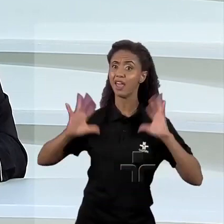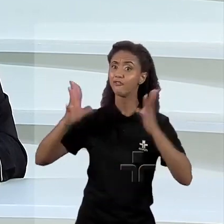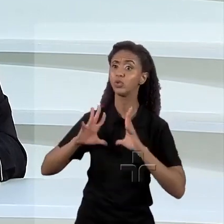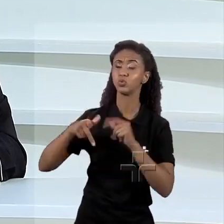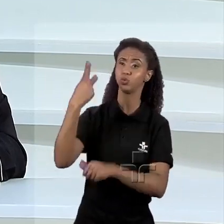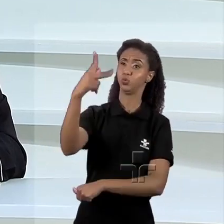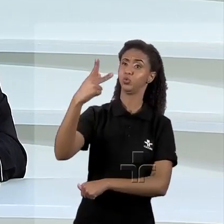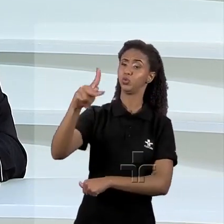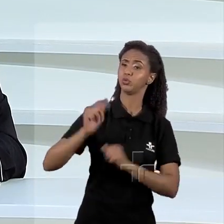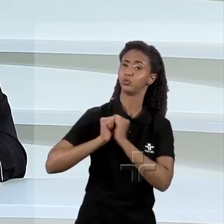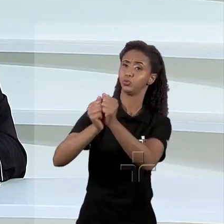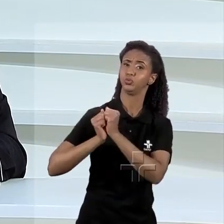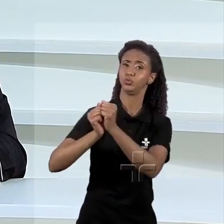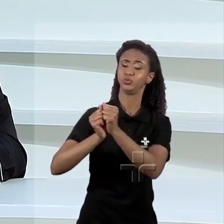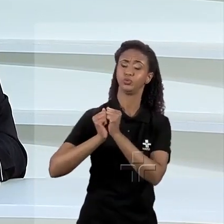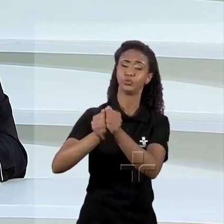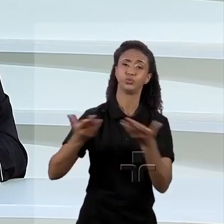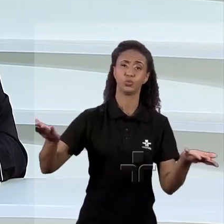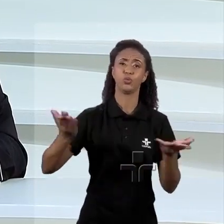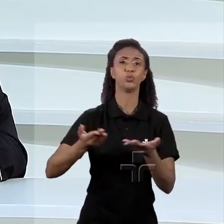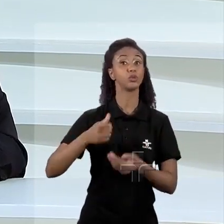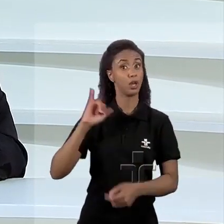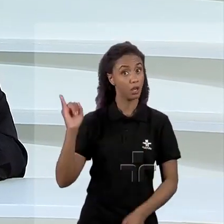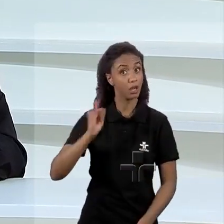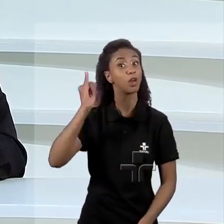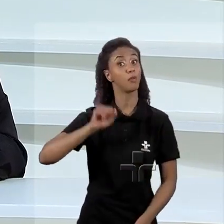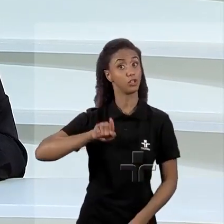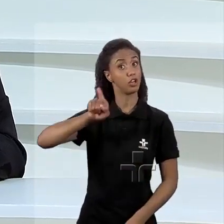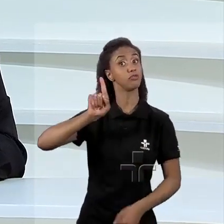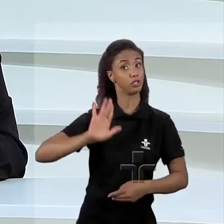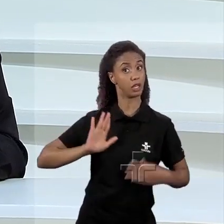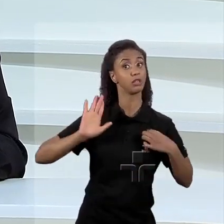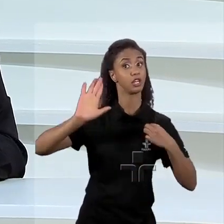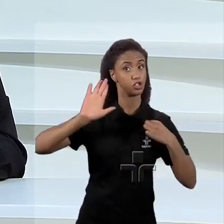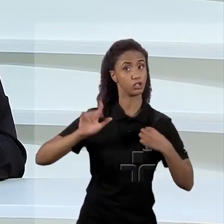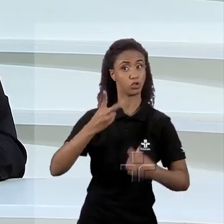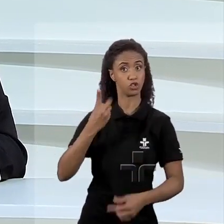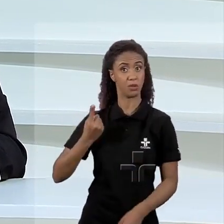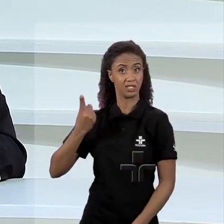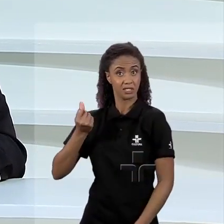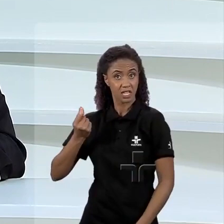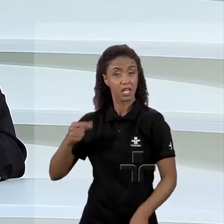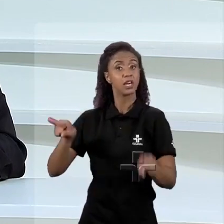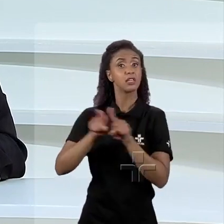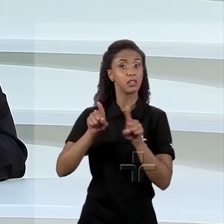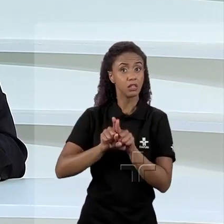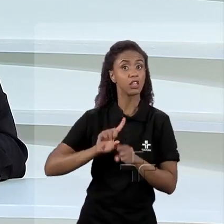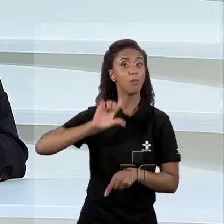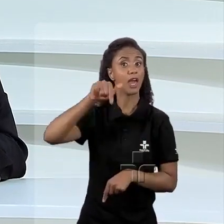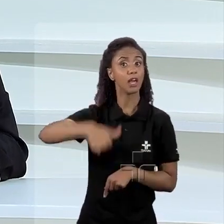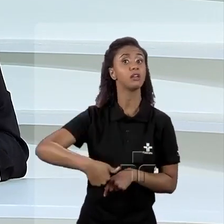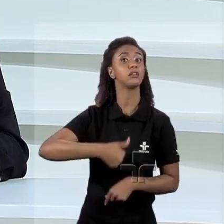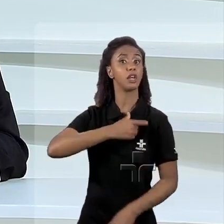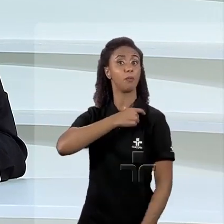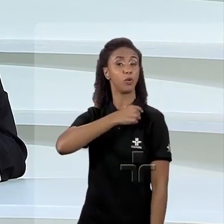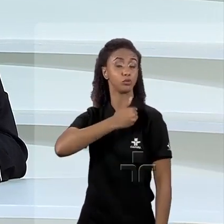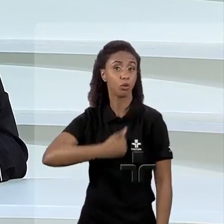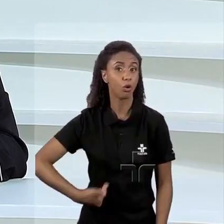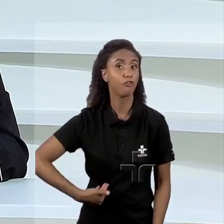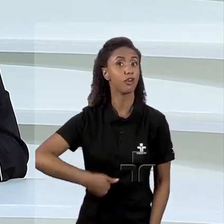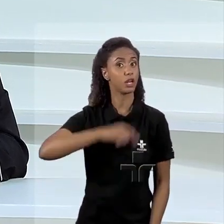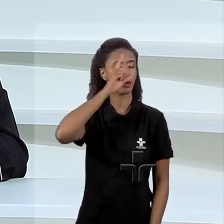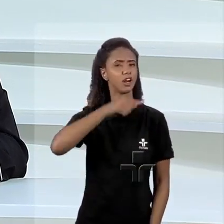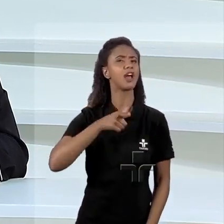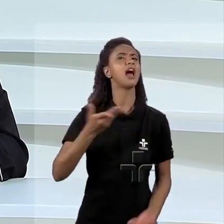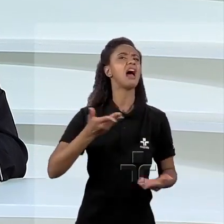fez uma atuação de bastidores importante para a sua candidatura em 2016, assim como em 2014 com o governador Geraldo Alckmin pelo PSDB. Então, por que agora ele